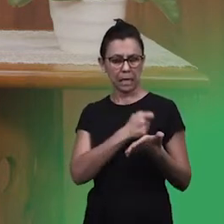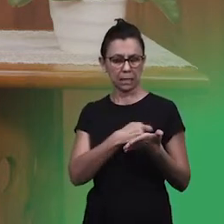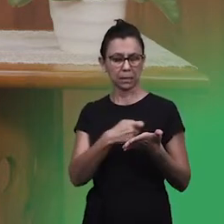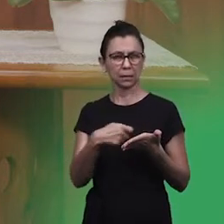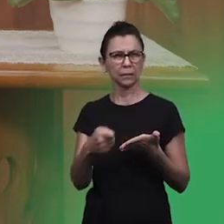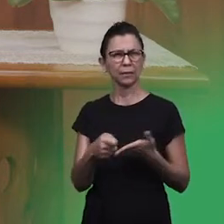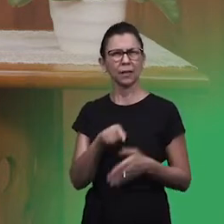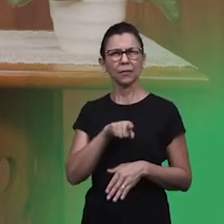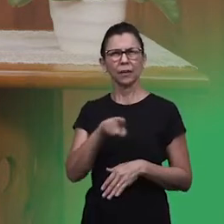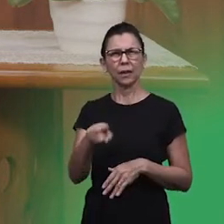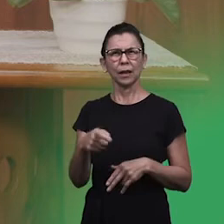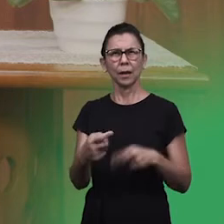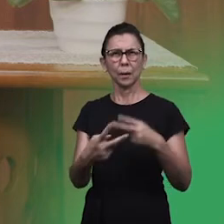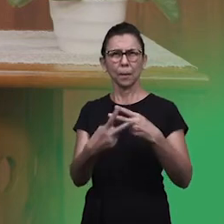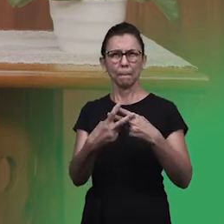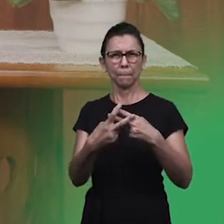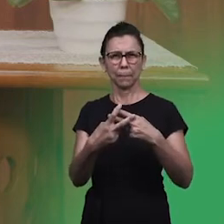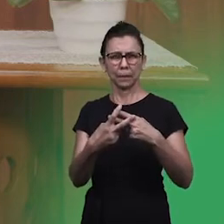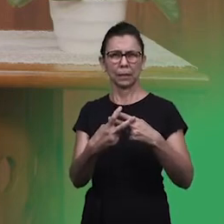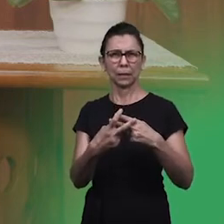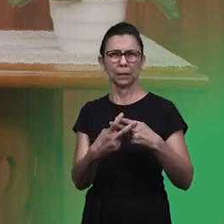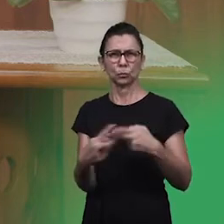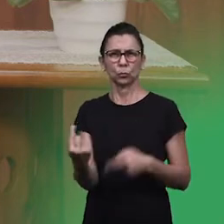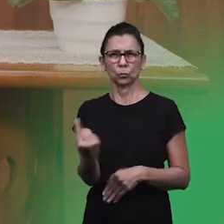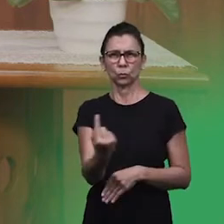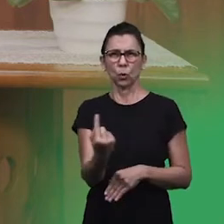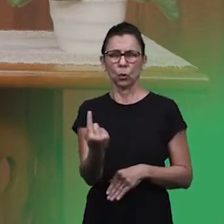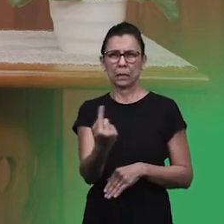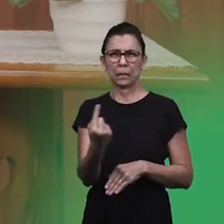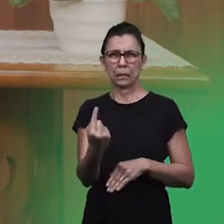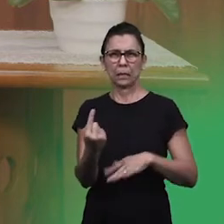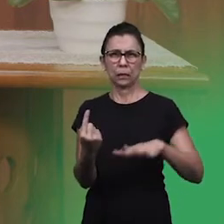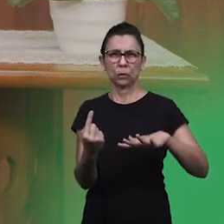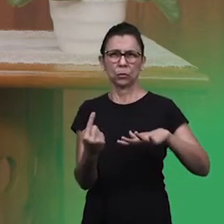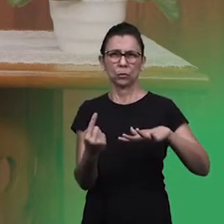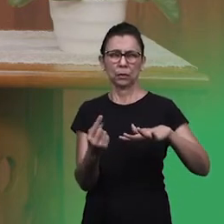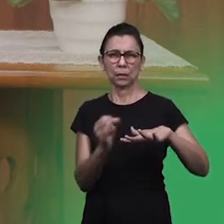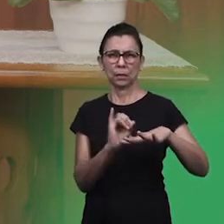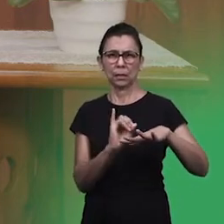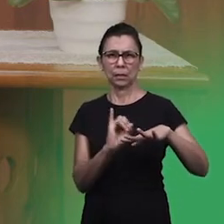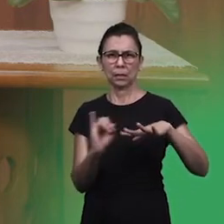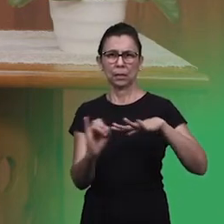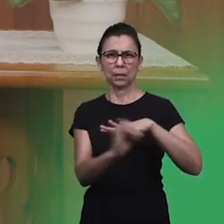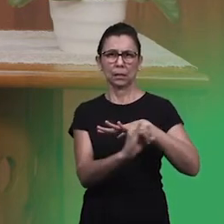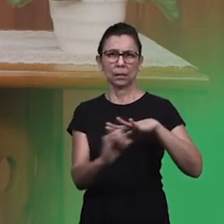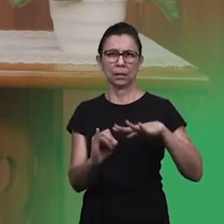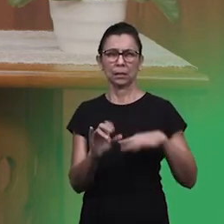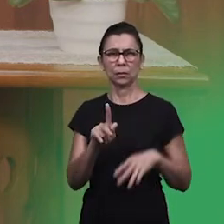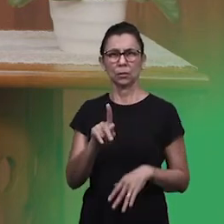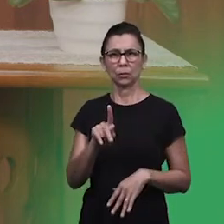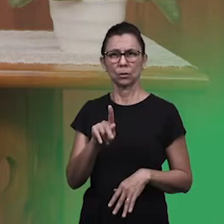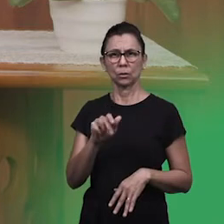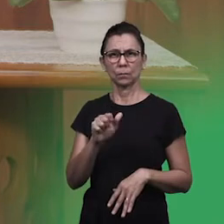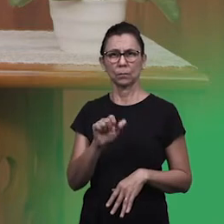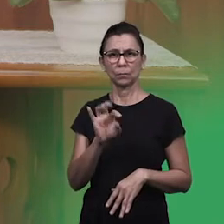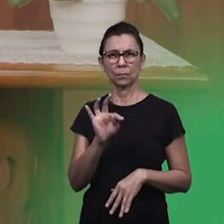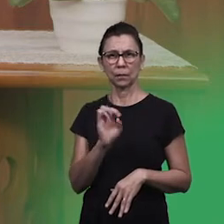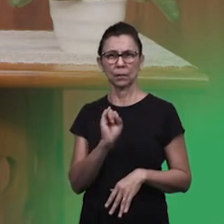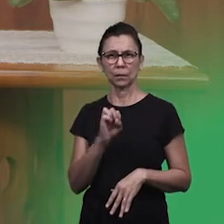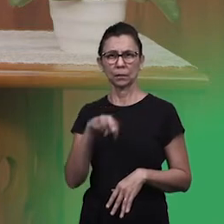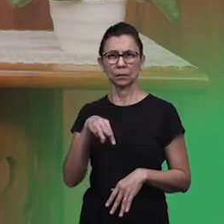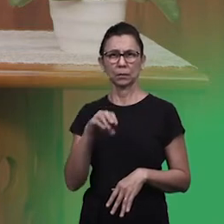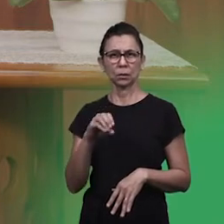ilha de Pátimos, ele estava exilado, preso na ilha de Pátimos, por amor ao Evangelho,